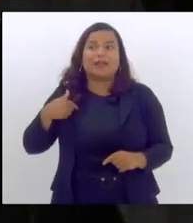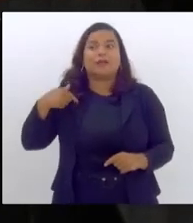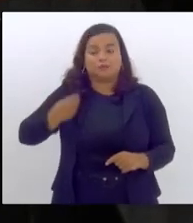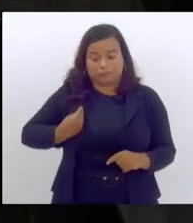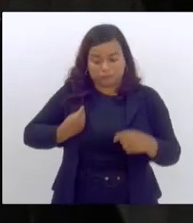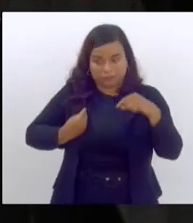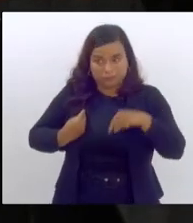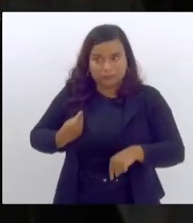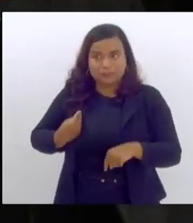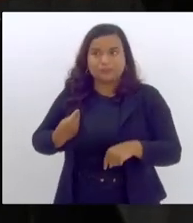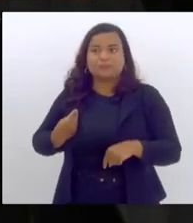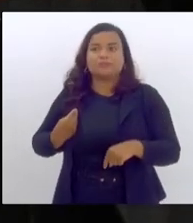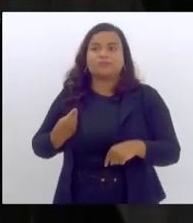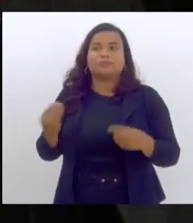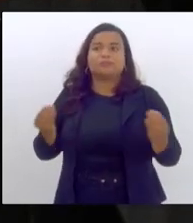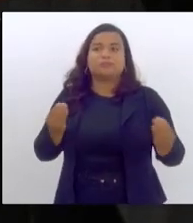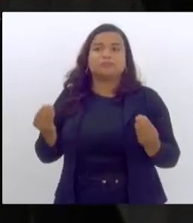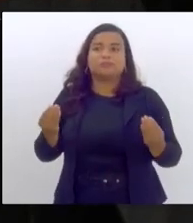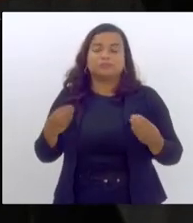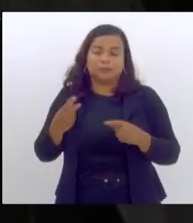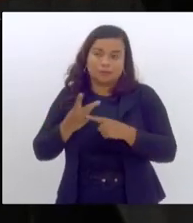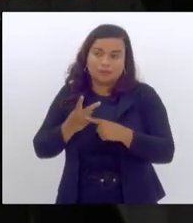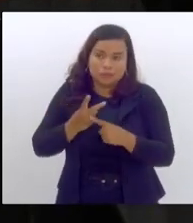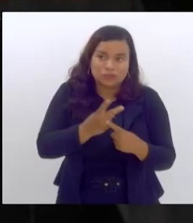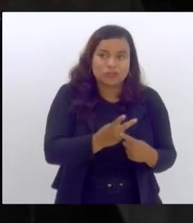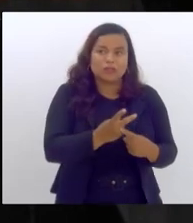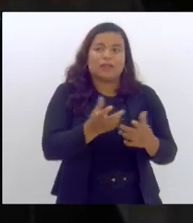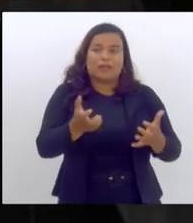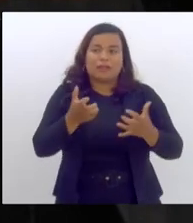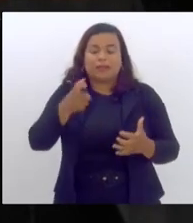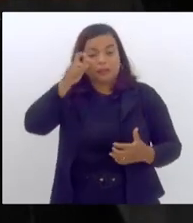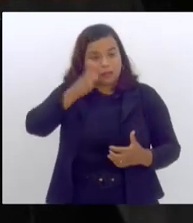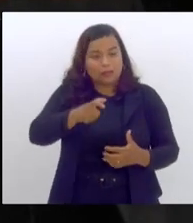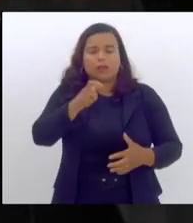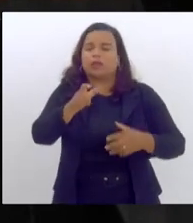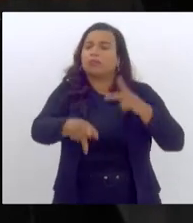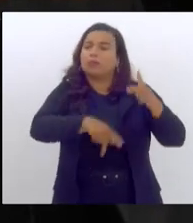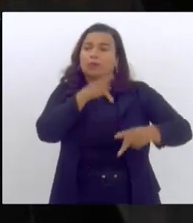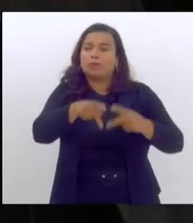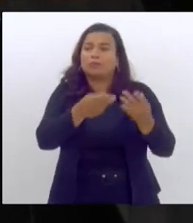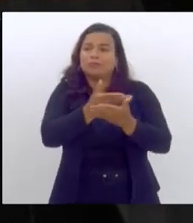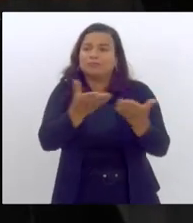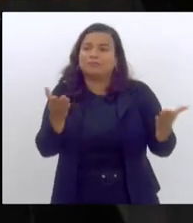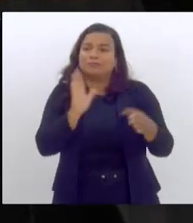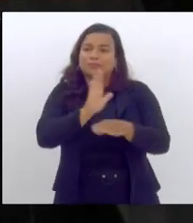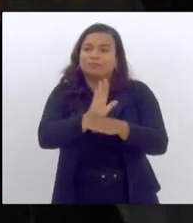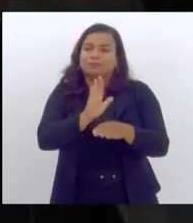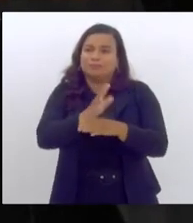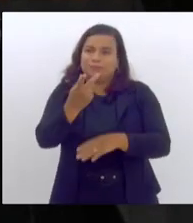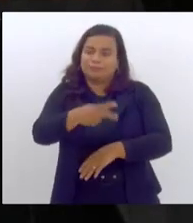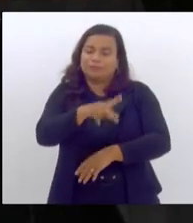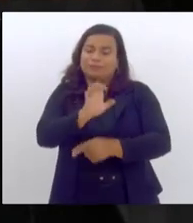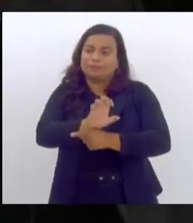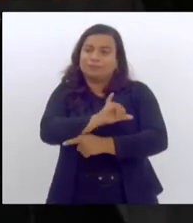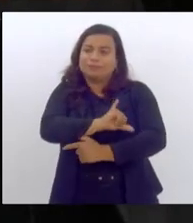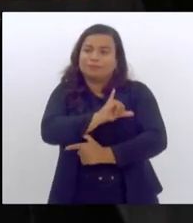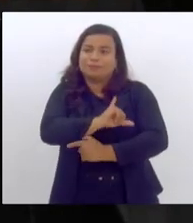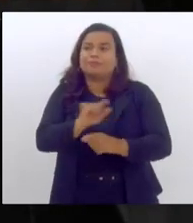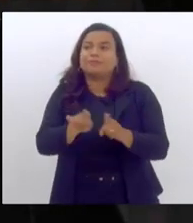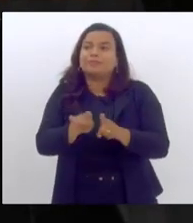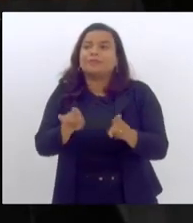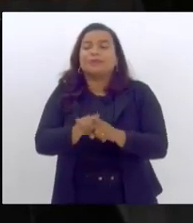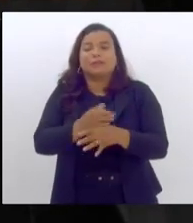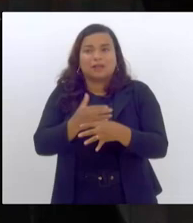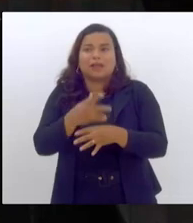nessa tribuna buscando os interesses da população do estado do Rio de Janeiro e também da cidade do Rio de